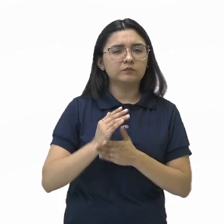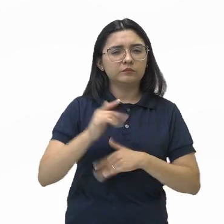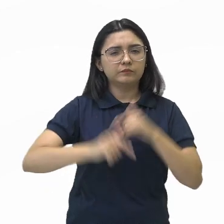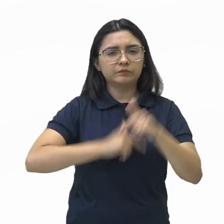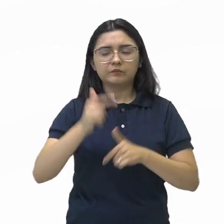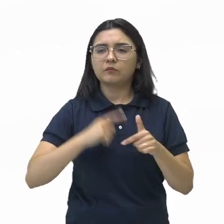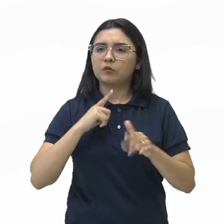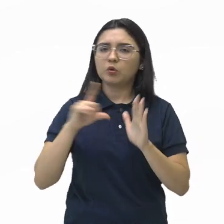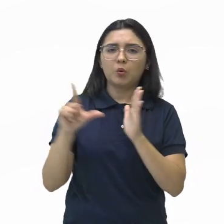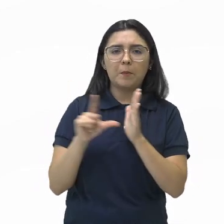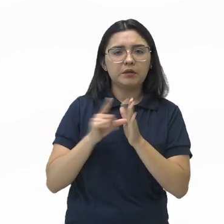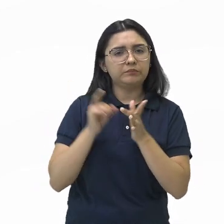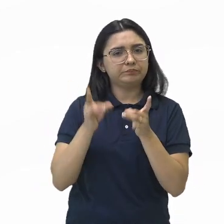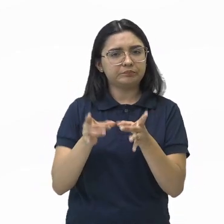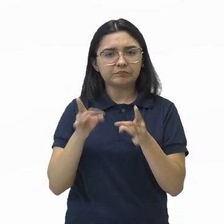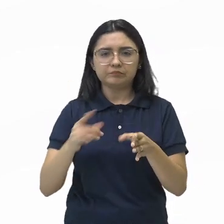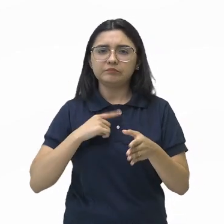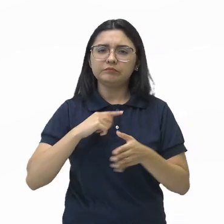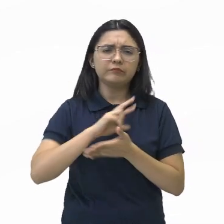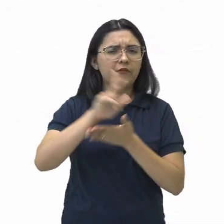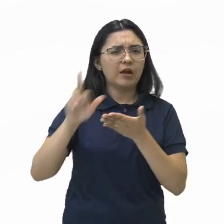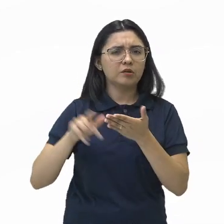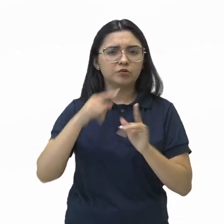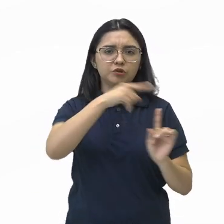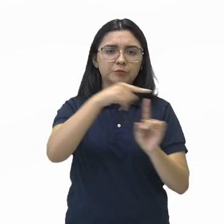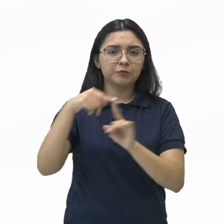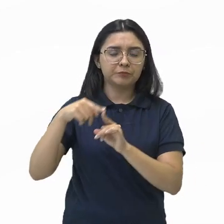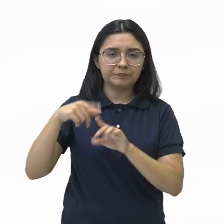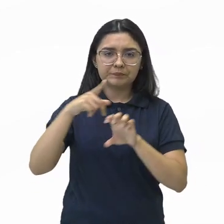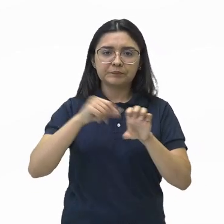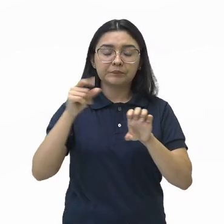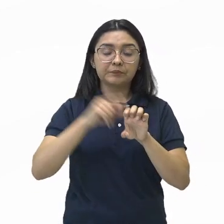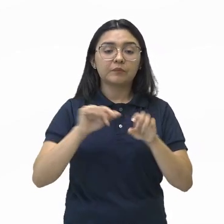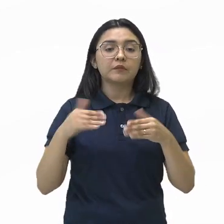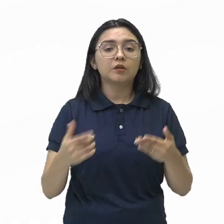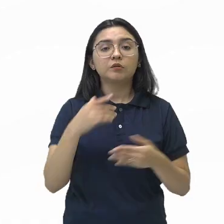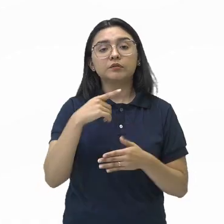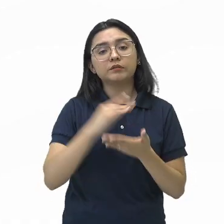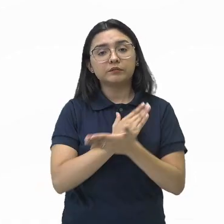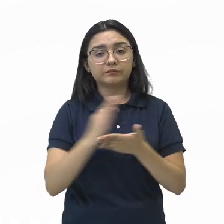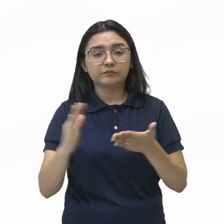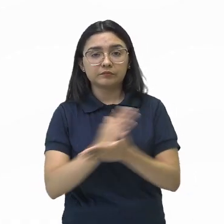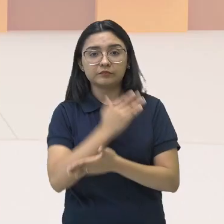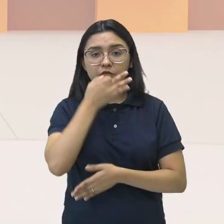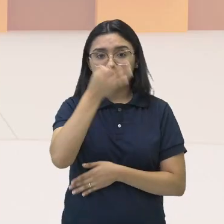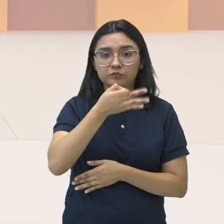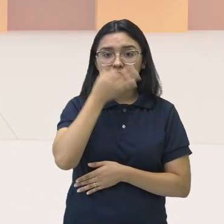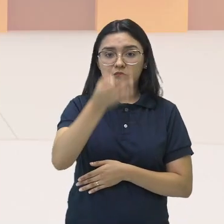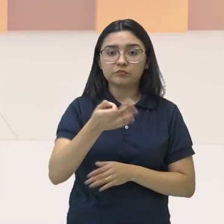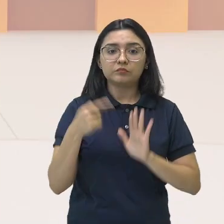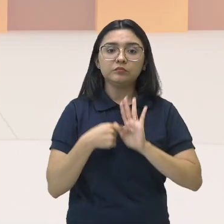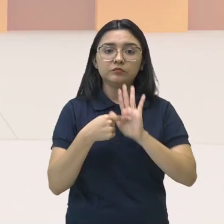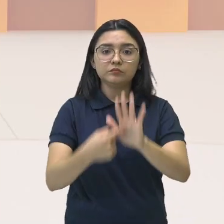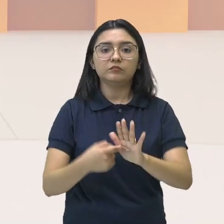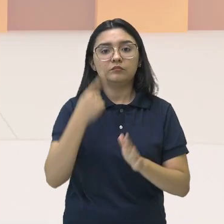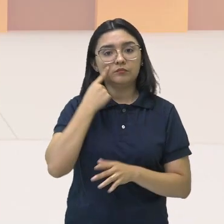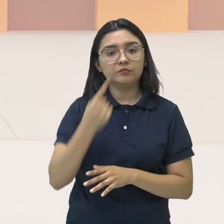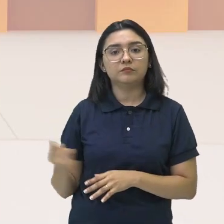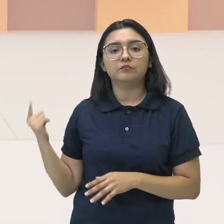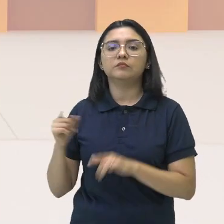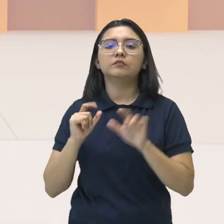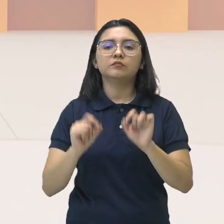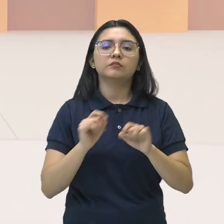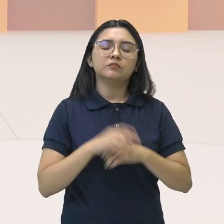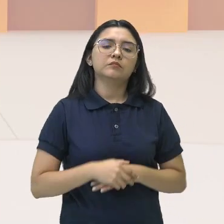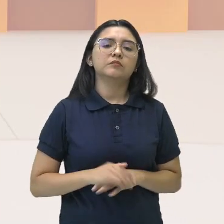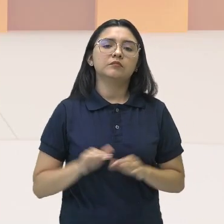um comércio, enfim, varia muito. E aí a gente tem algumas sugestões, né, aqui nessa tela, essa grande tela aqui, que